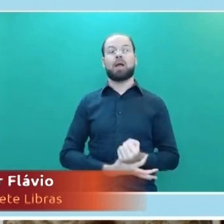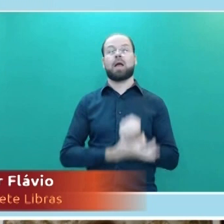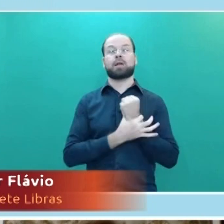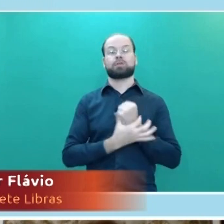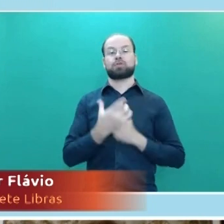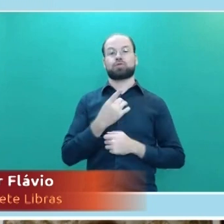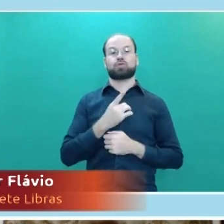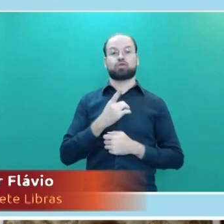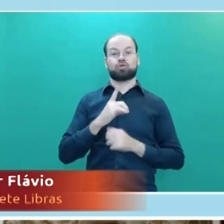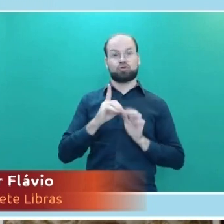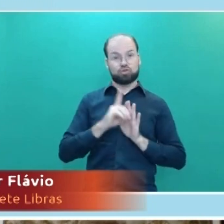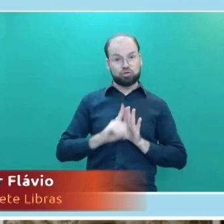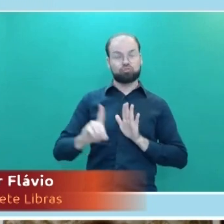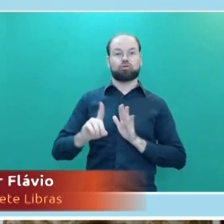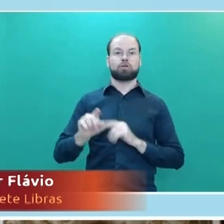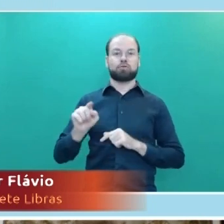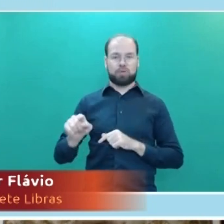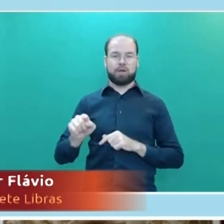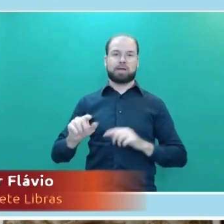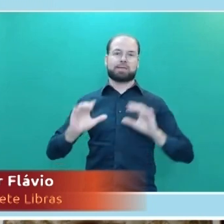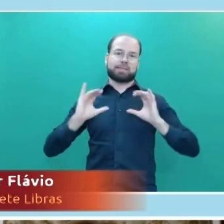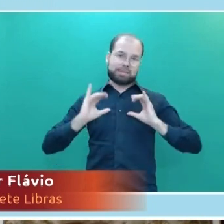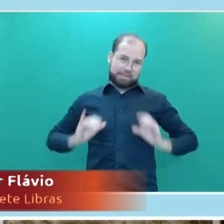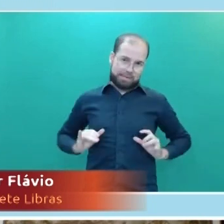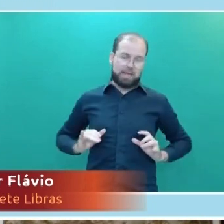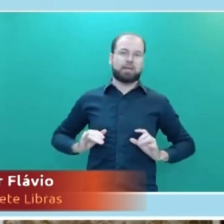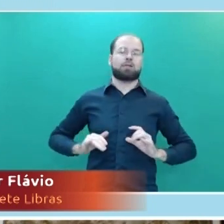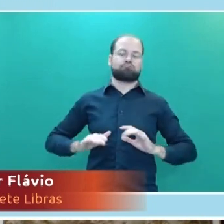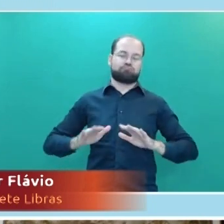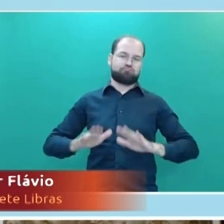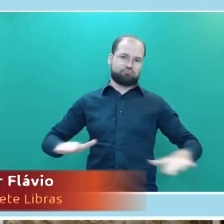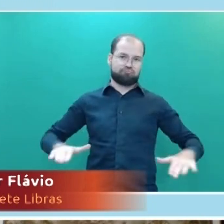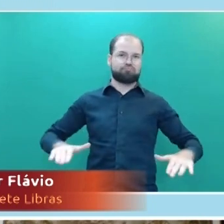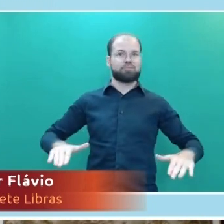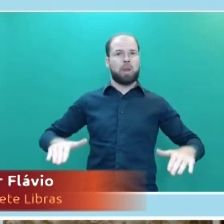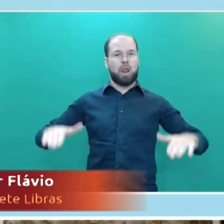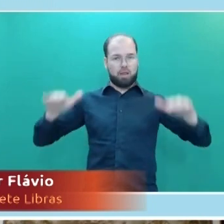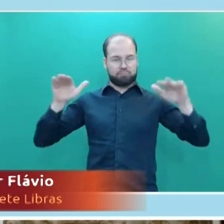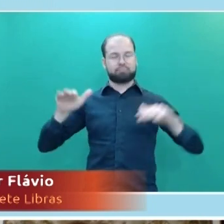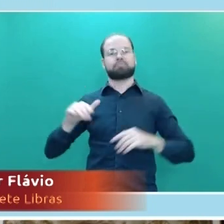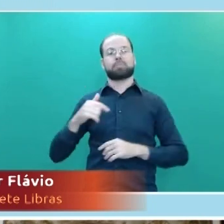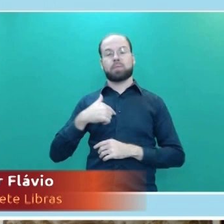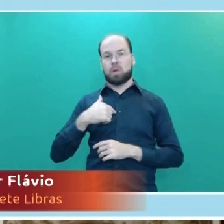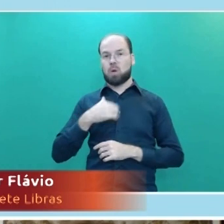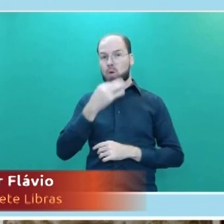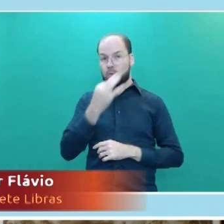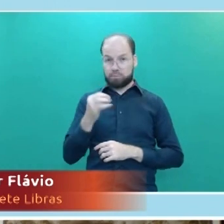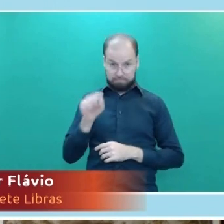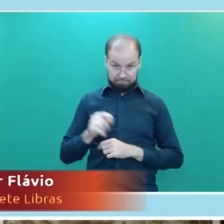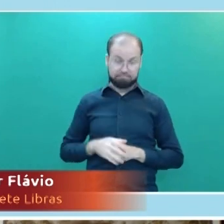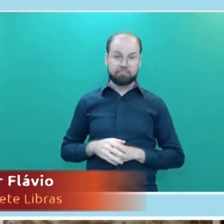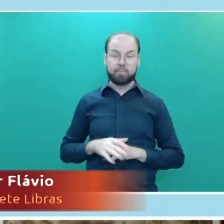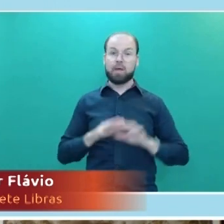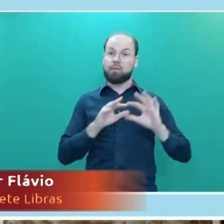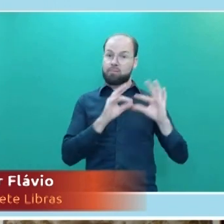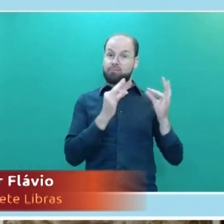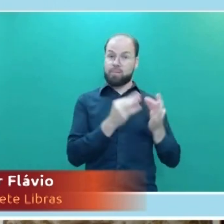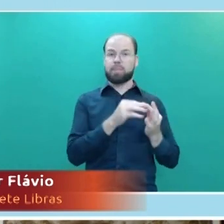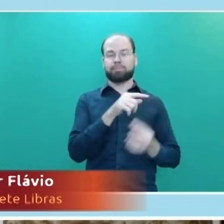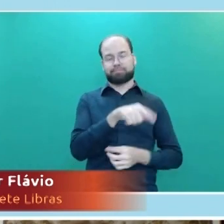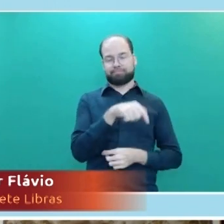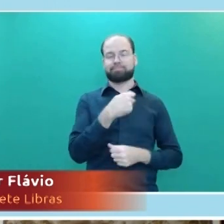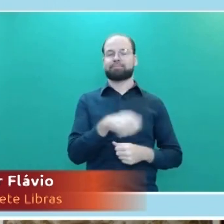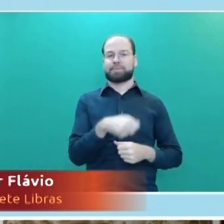direito e exercício da cidadania. Acho que em todos os seus níveis é isso. E a família tem que contribuir com isso,